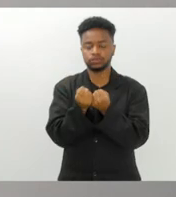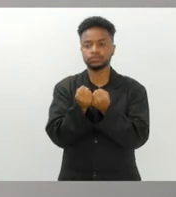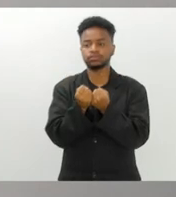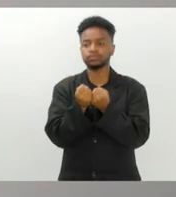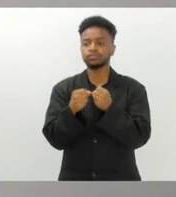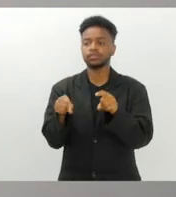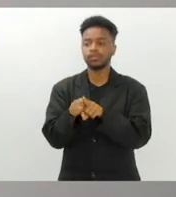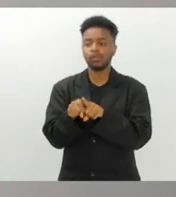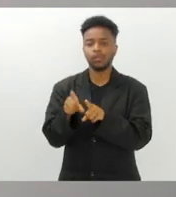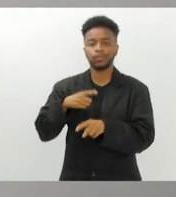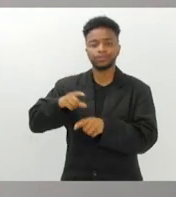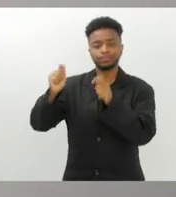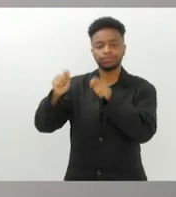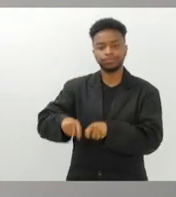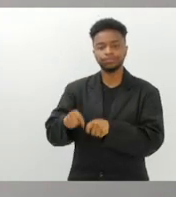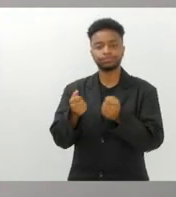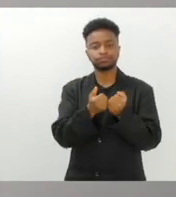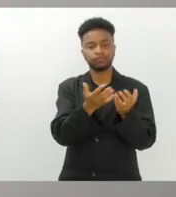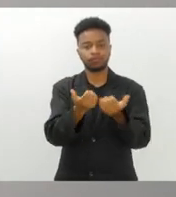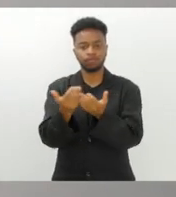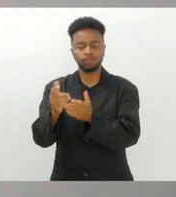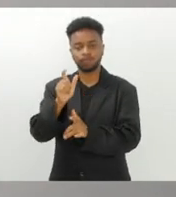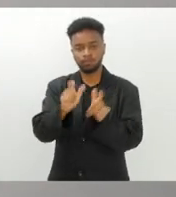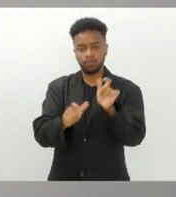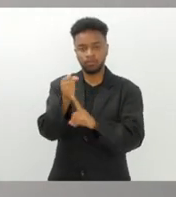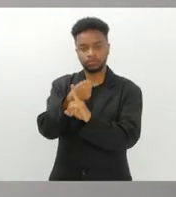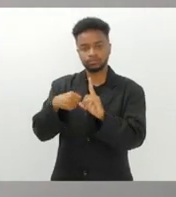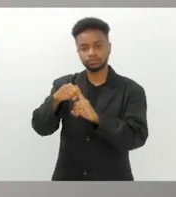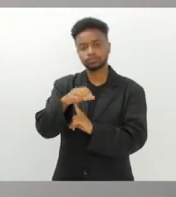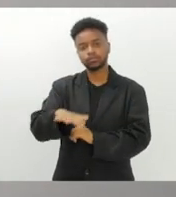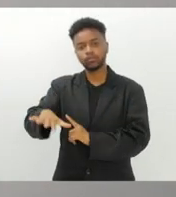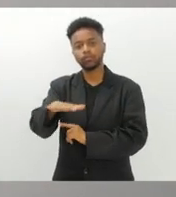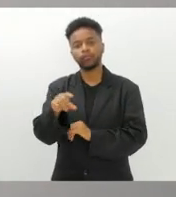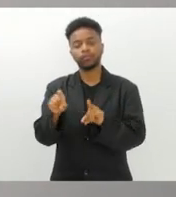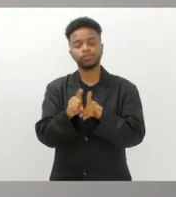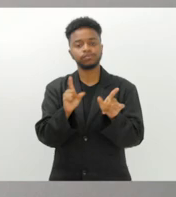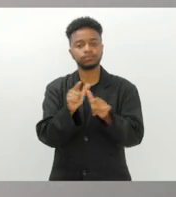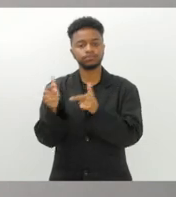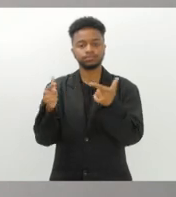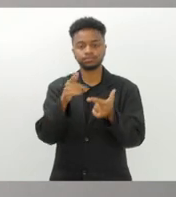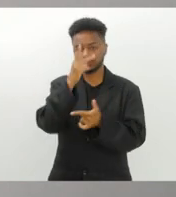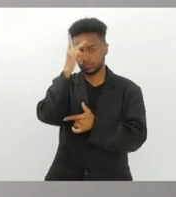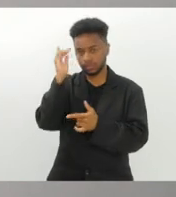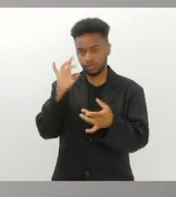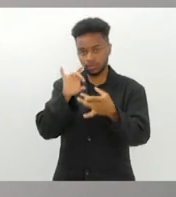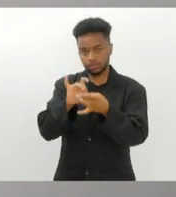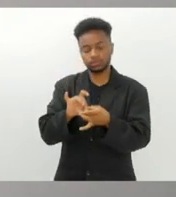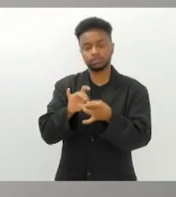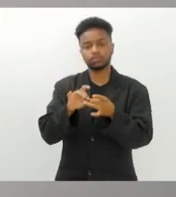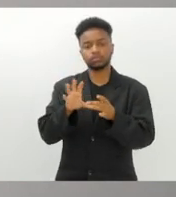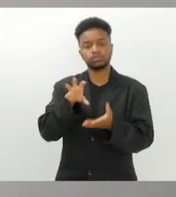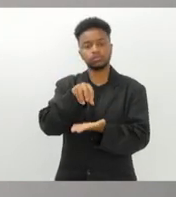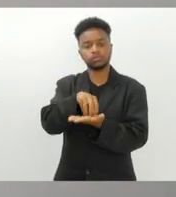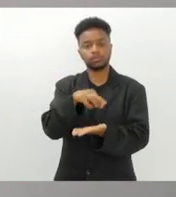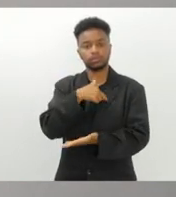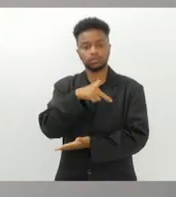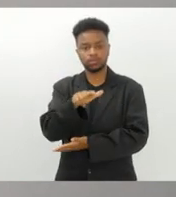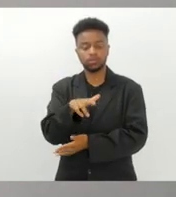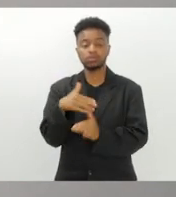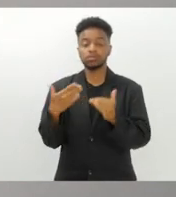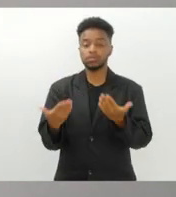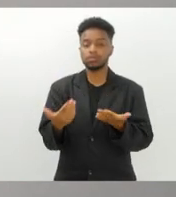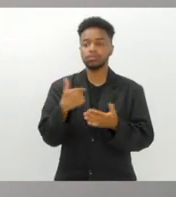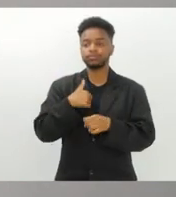e capacitação para as pessoas, tanto da sociedade civil como para as pessoas que estão ligadas a esses centros religiosos. Né? Eu